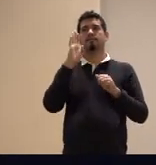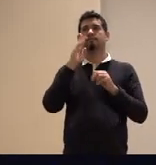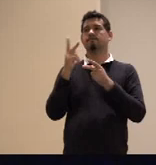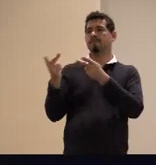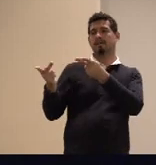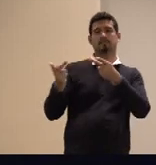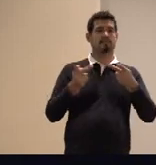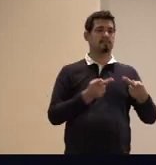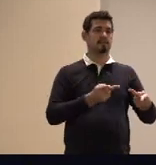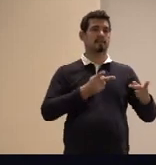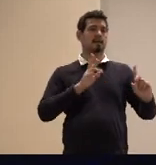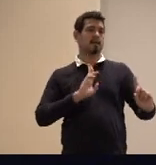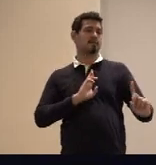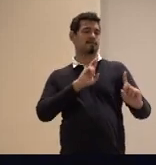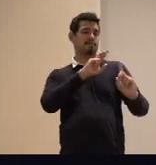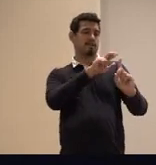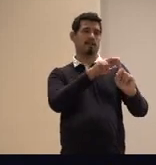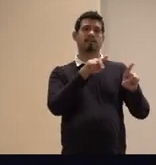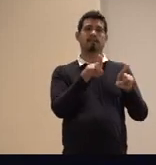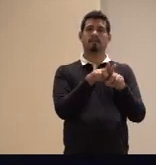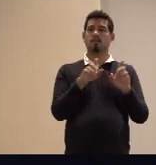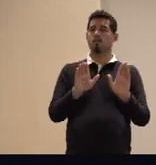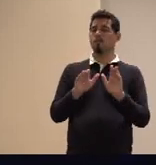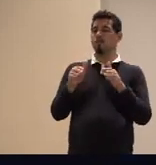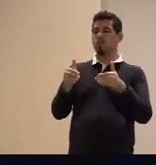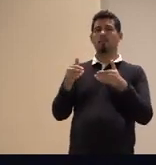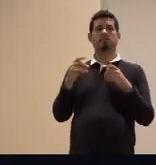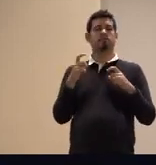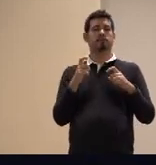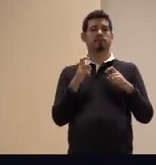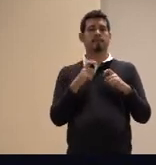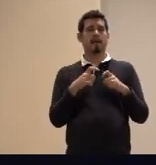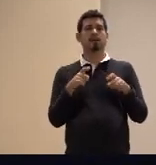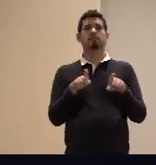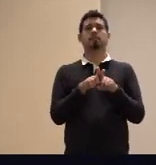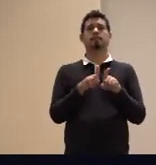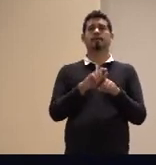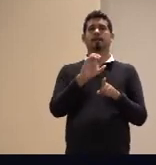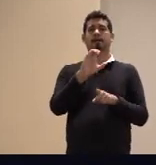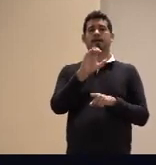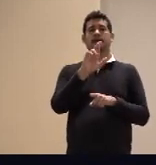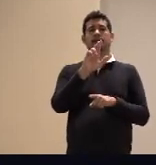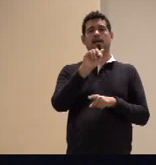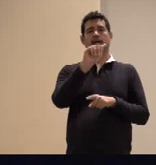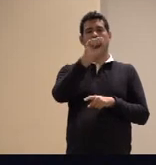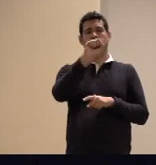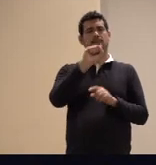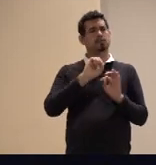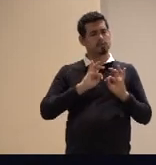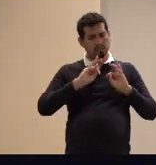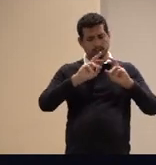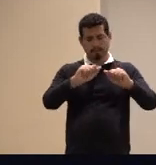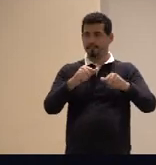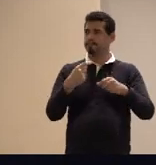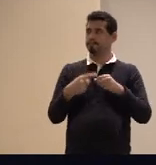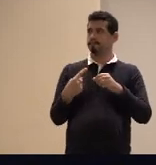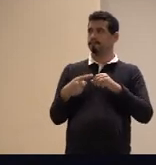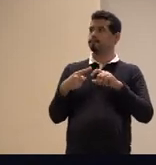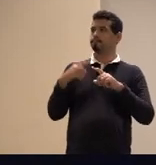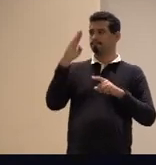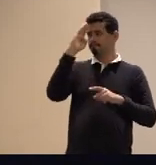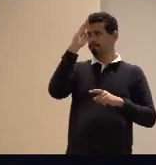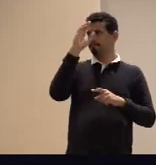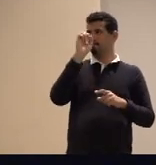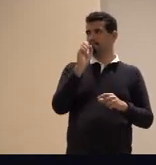da referência, a equipe de média, o CRAS, toda a rede está no município. Inclusive,